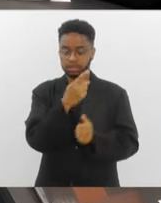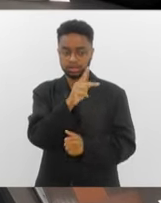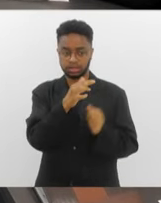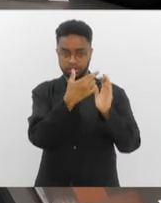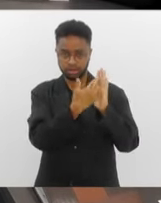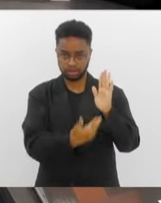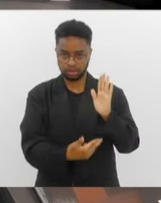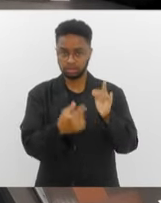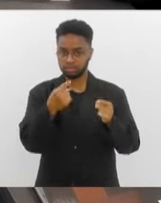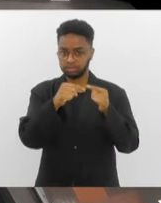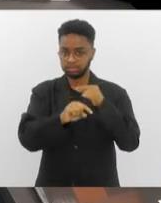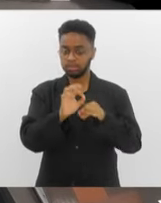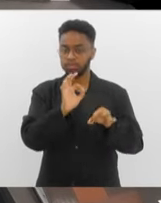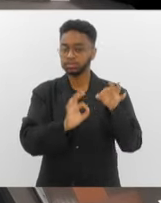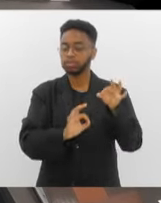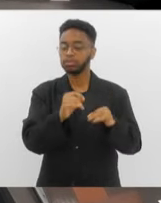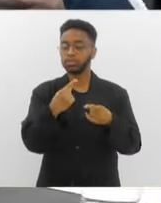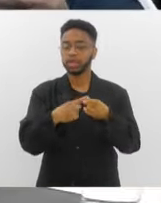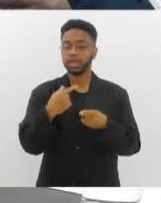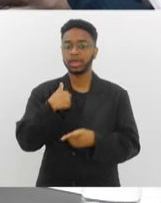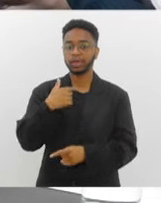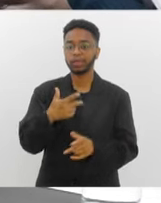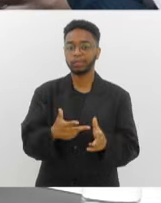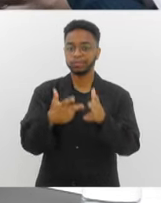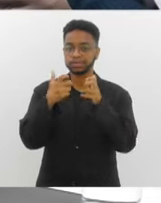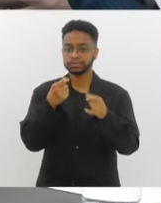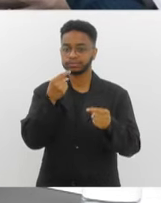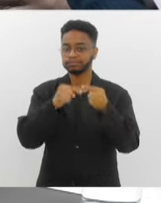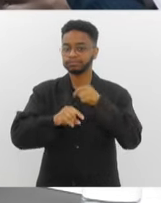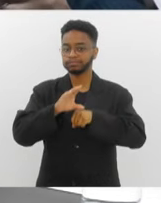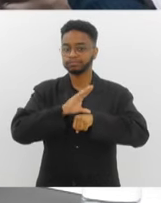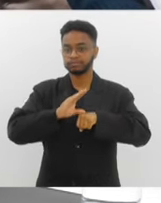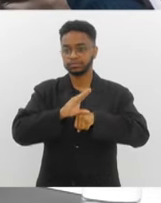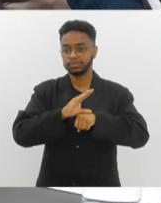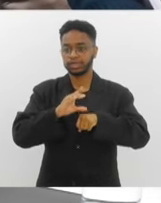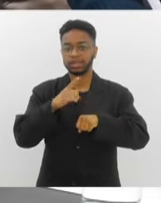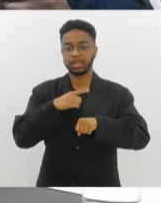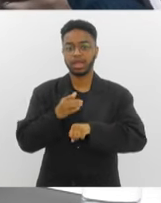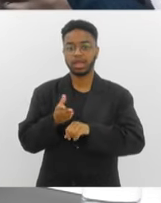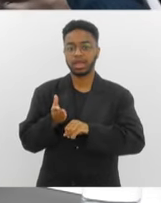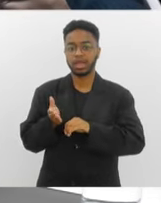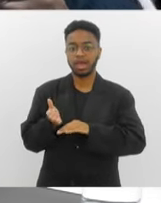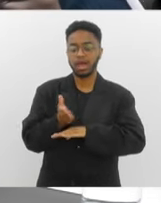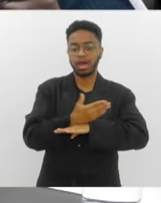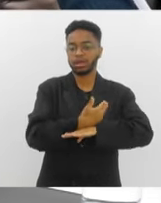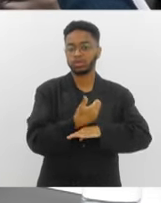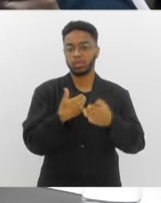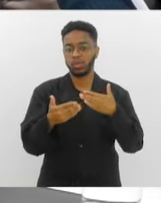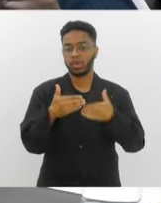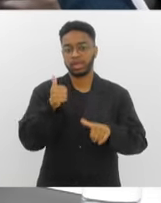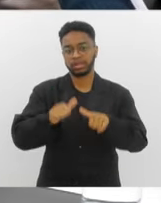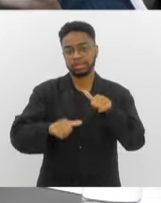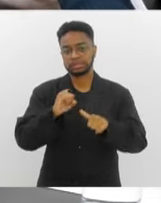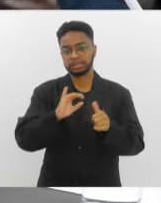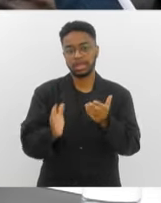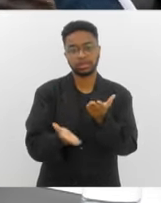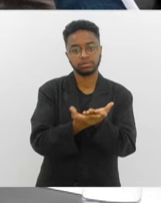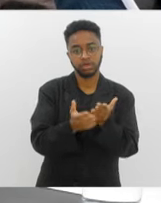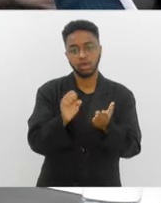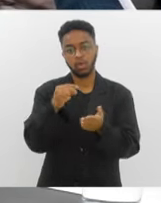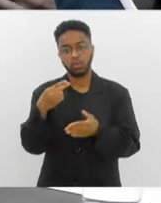pela injuridicidade, porque eu entendo que a inconstitucionalidade precede qualquer outra análise, seja da anexação, seja